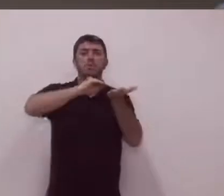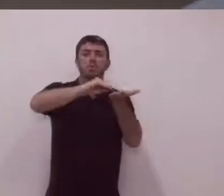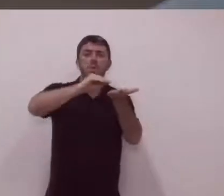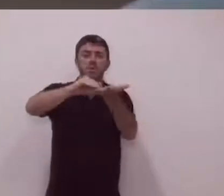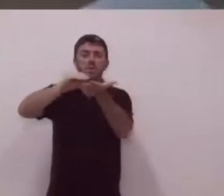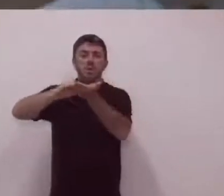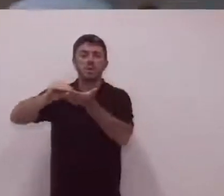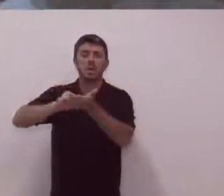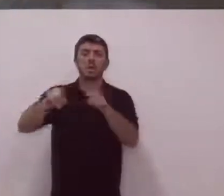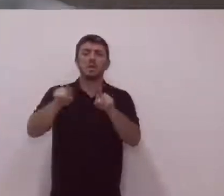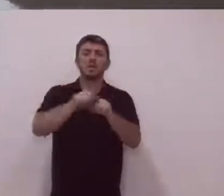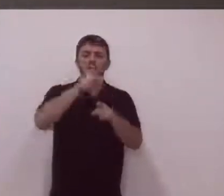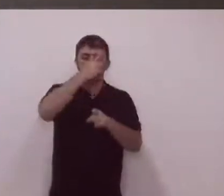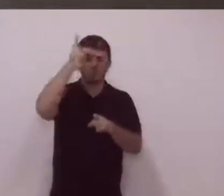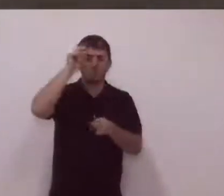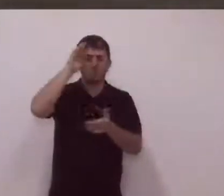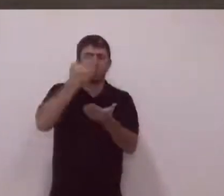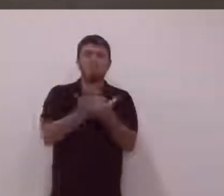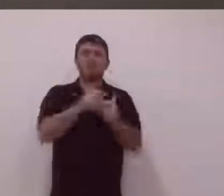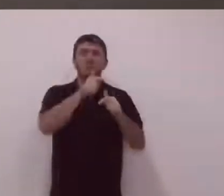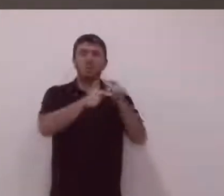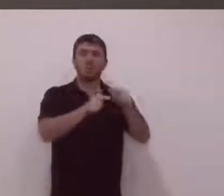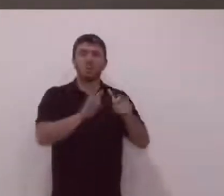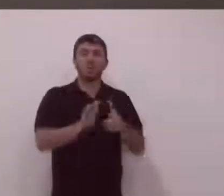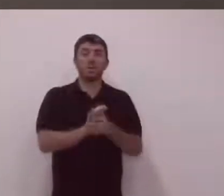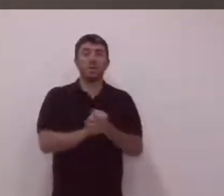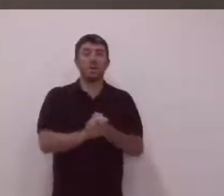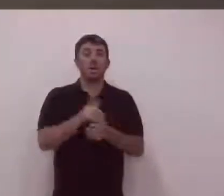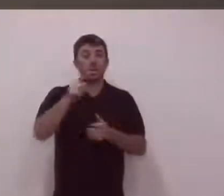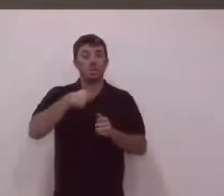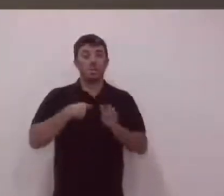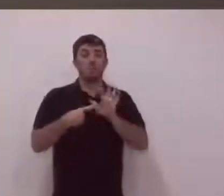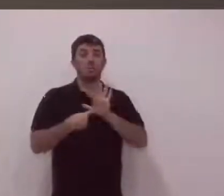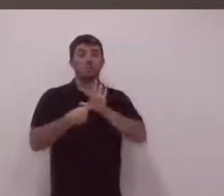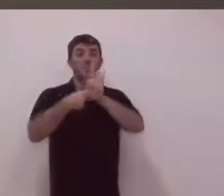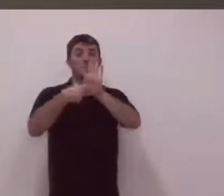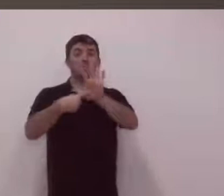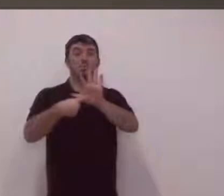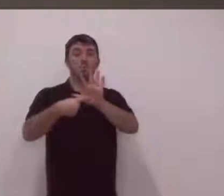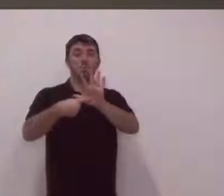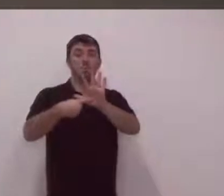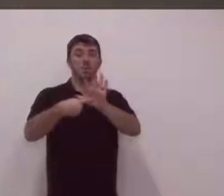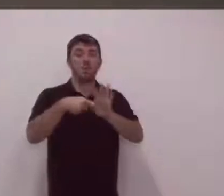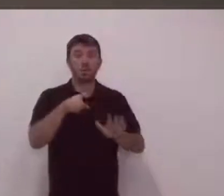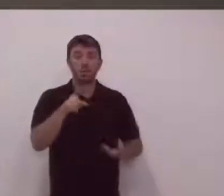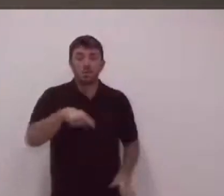porque eu estou mostrando para vocês o que o prefeito fez com o seu grupo